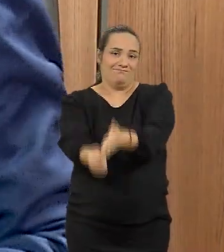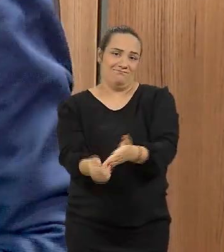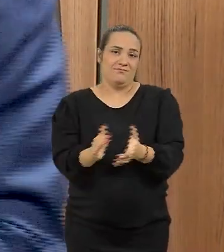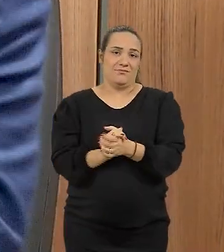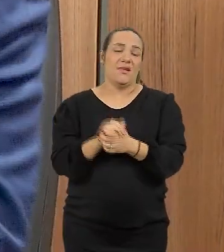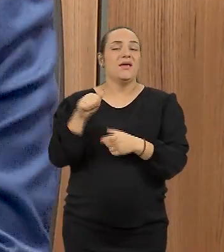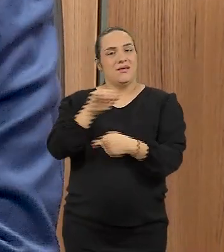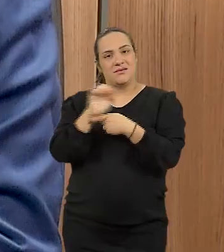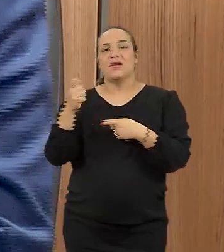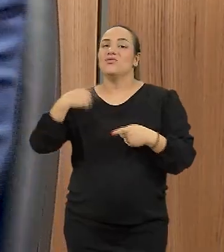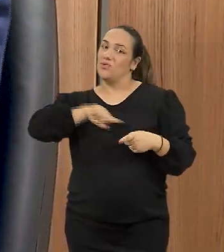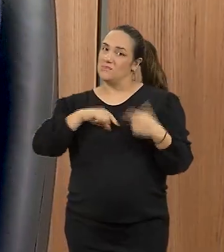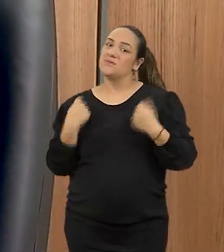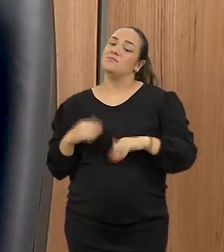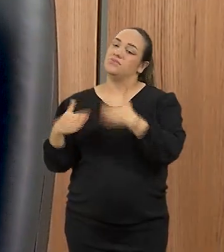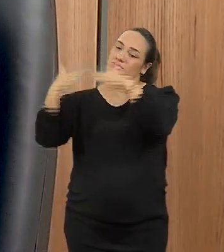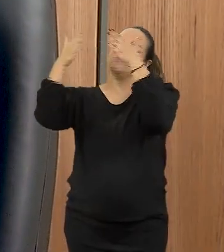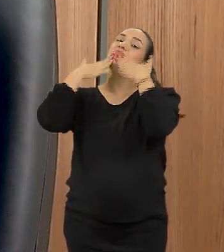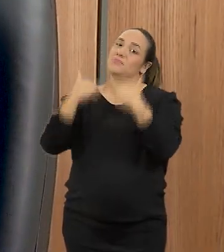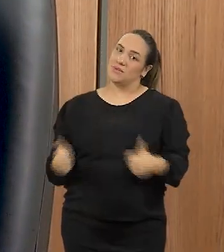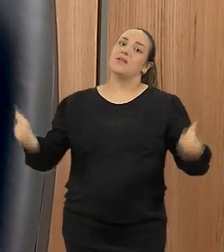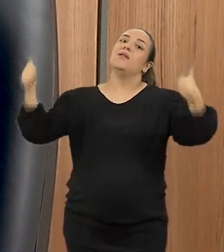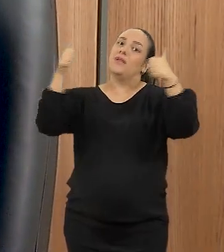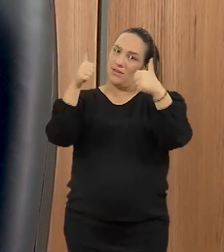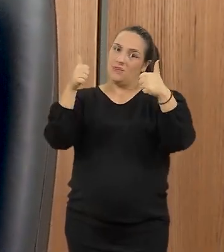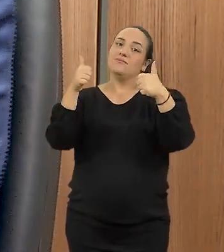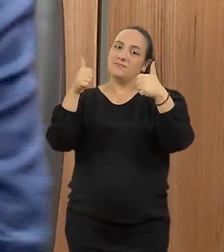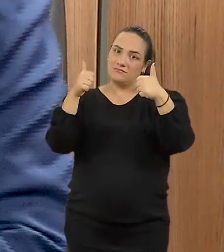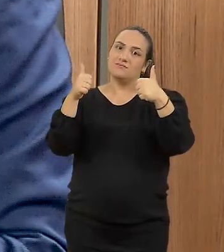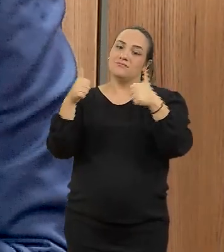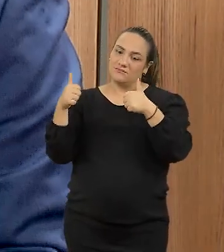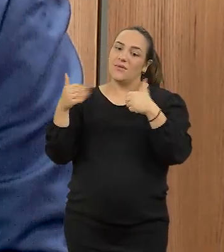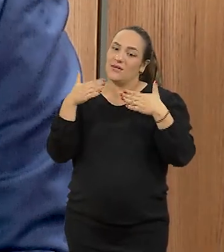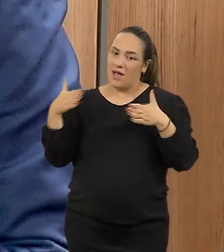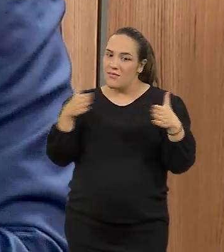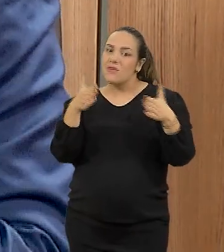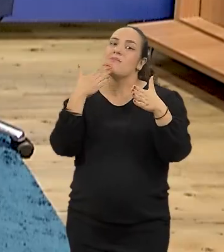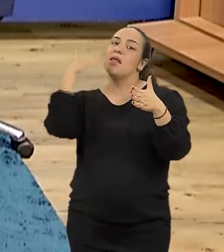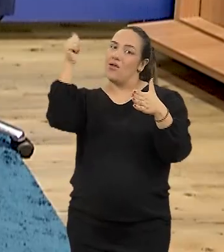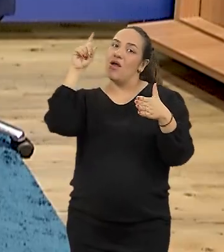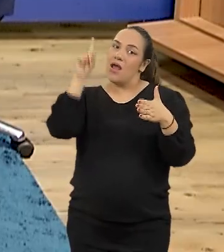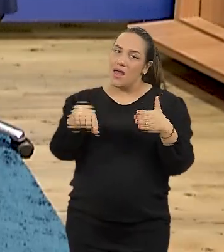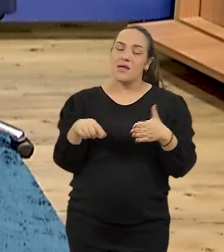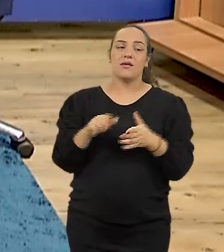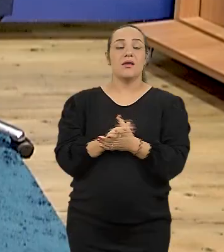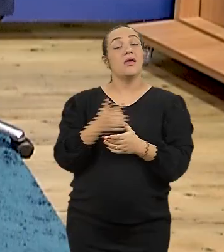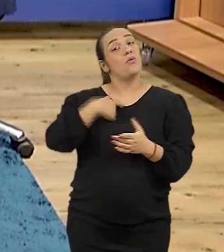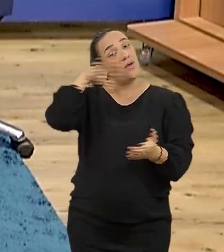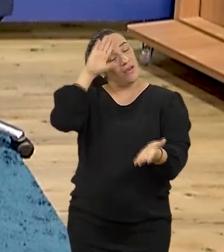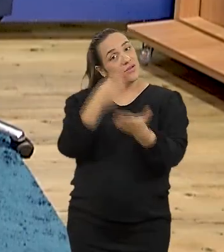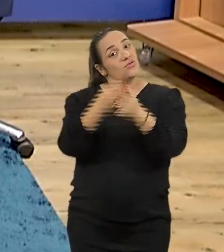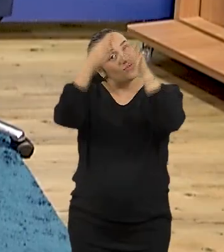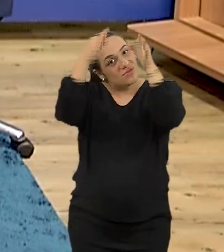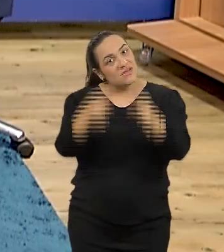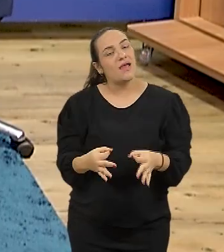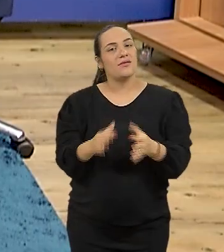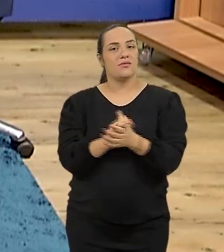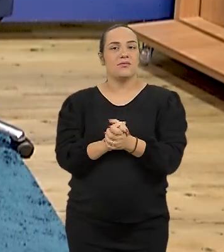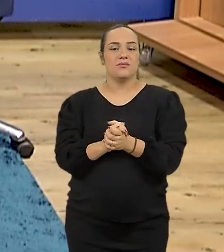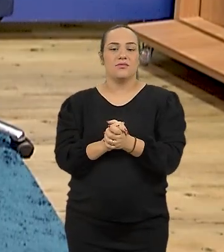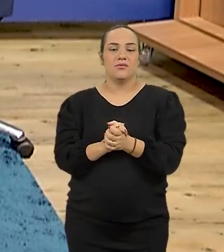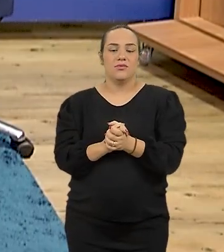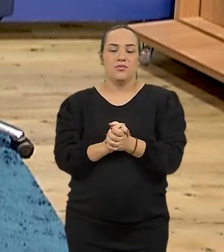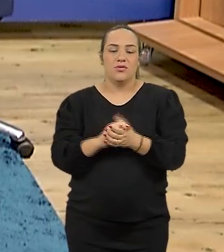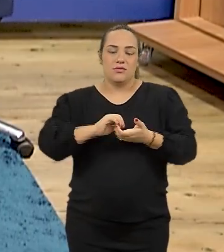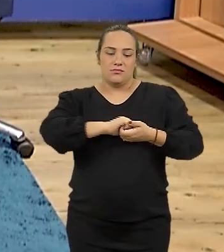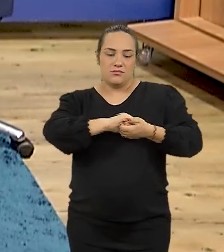ali. Então, no nosso estado, nós precisamos evoluir. Né? Evoluir para esse caminho. Eu acredito piamente que